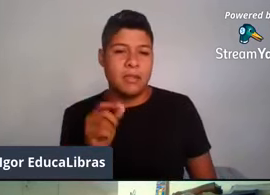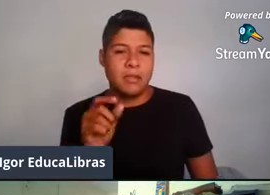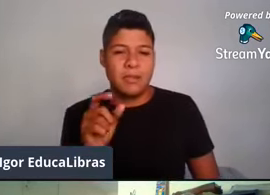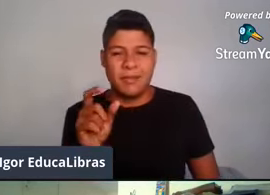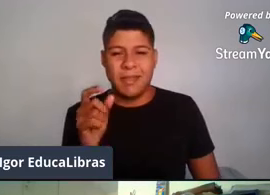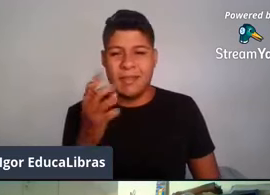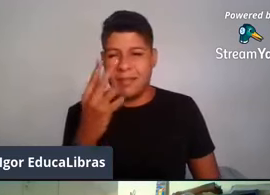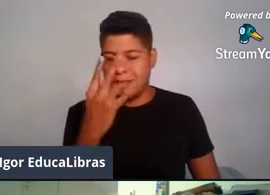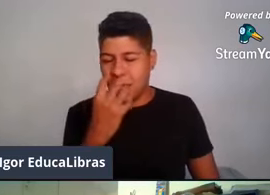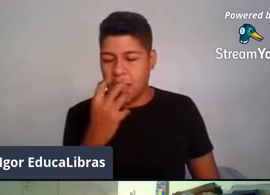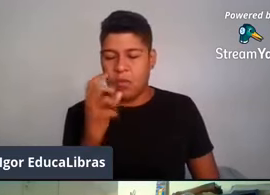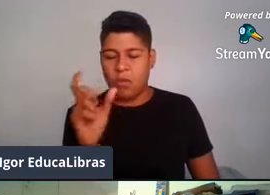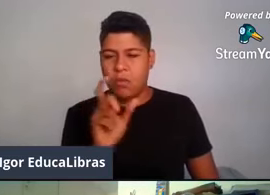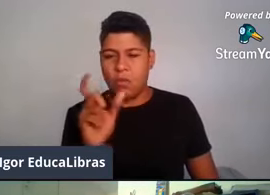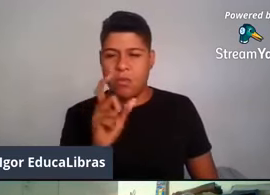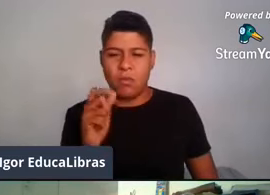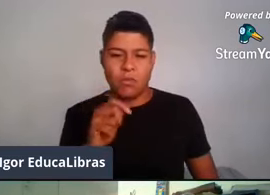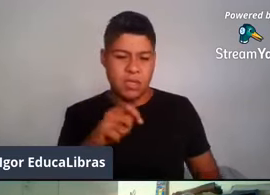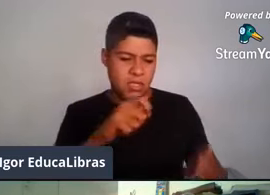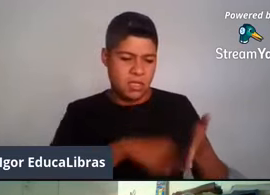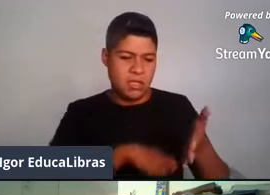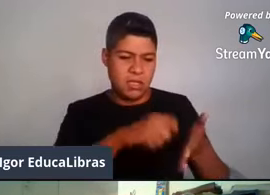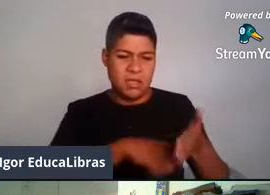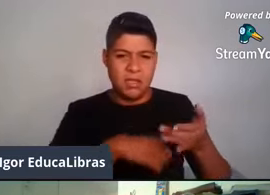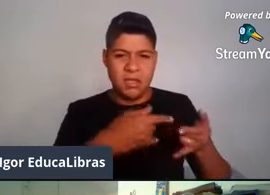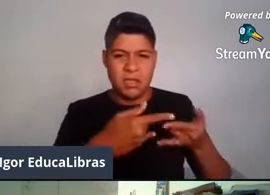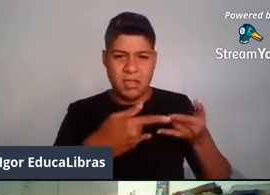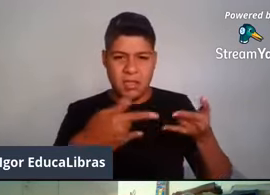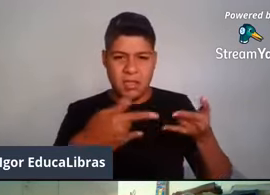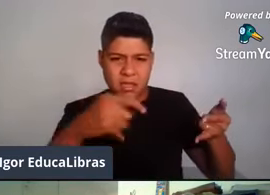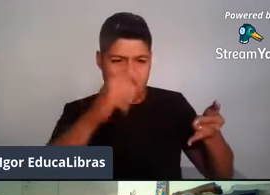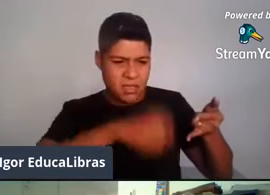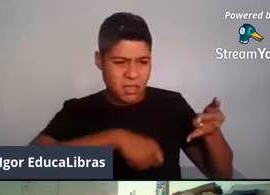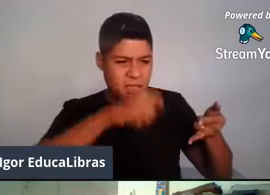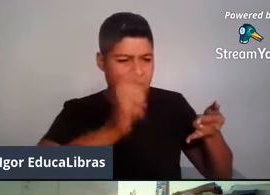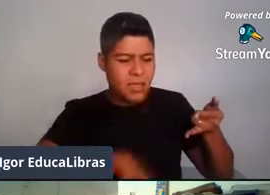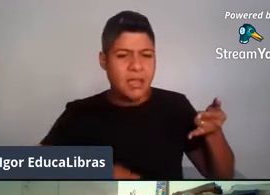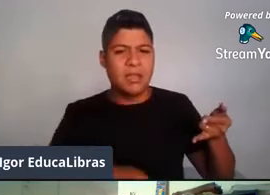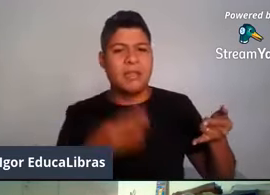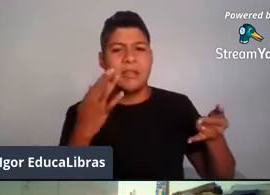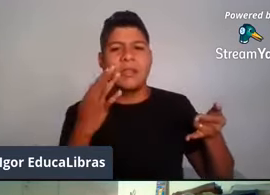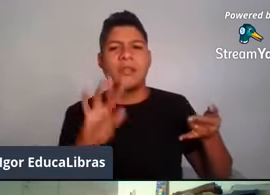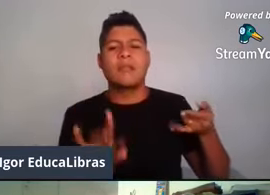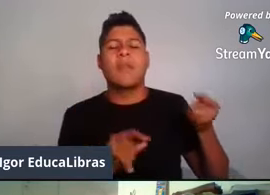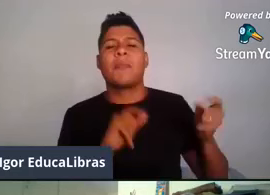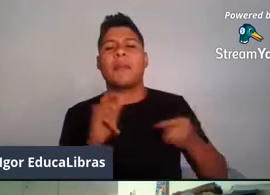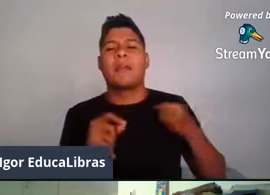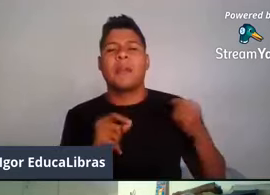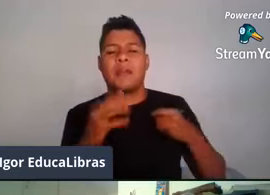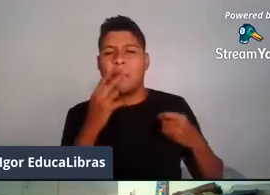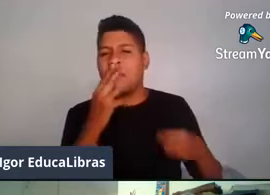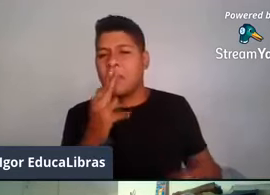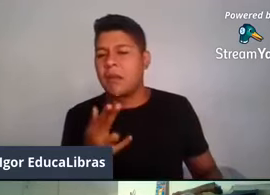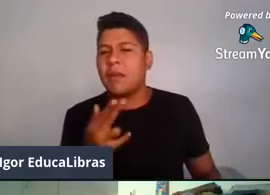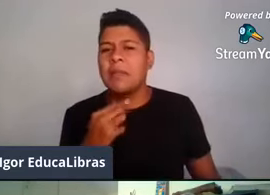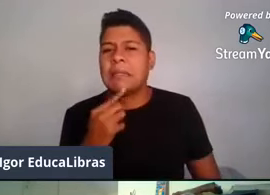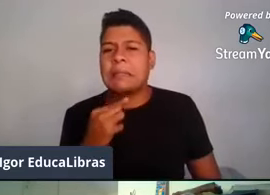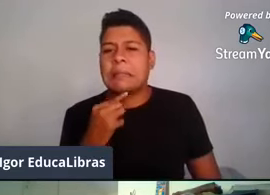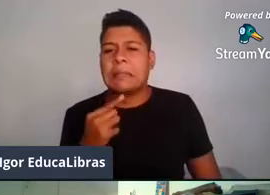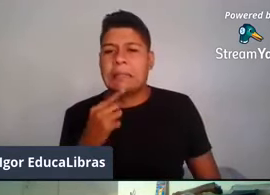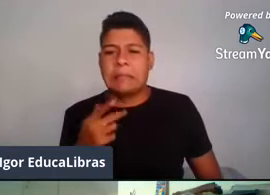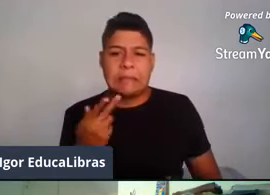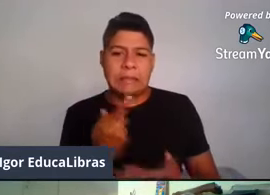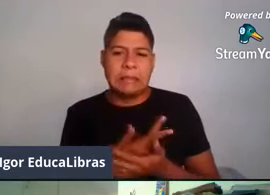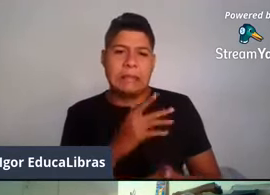banco. Para assinar cheque, porque desculpa, era só, ele vai assinar cheque, não vai saber o que está... Como se, né, ninguém fosse vítima de nada